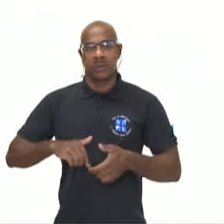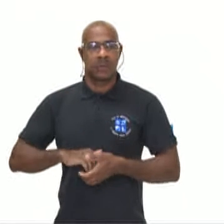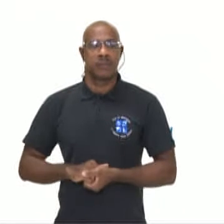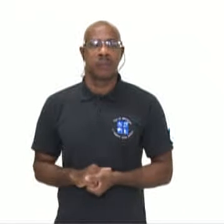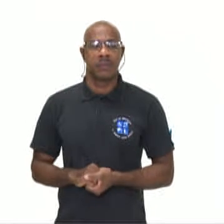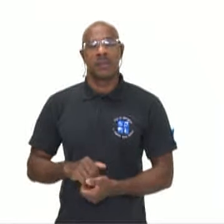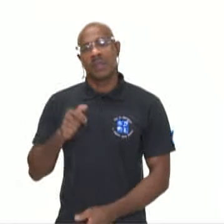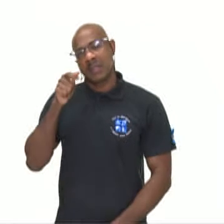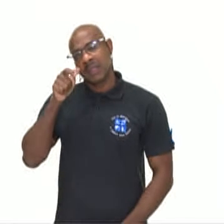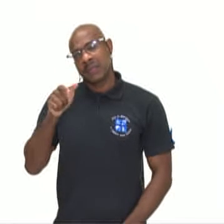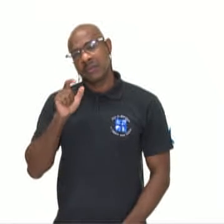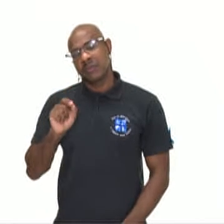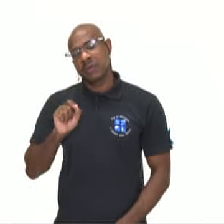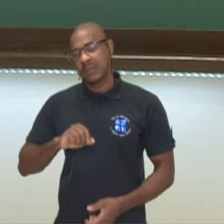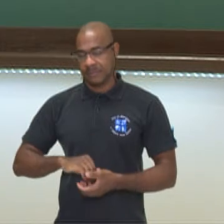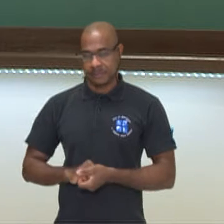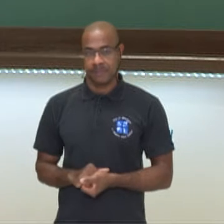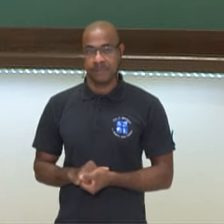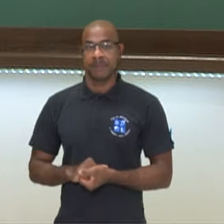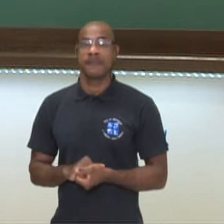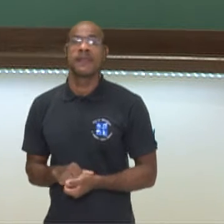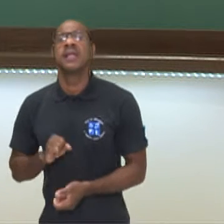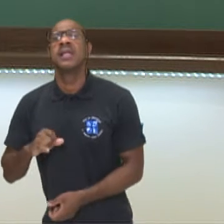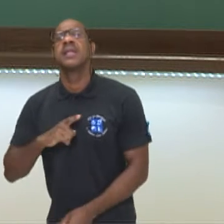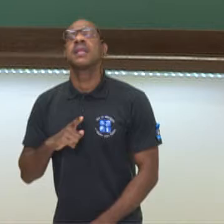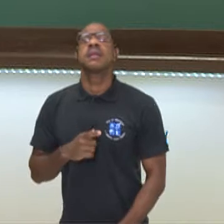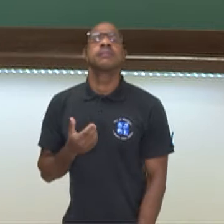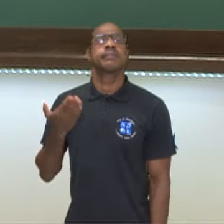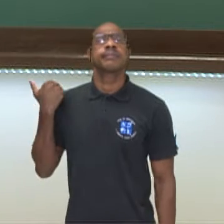que interessante, né? Quando se teve ali,